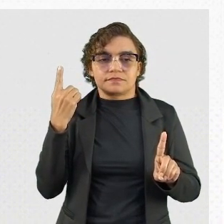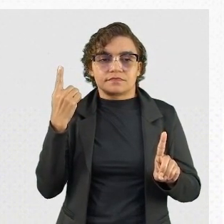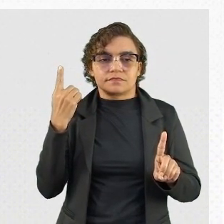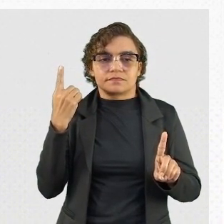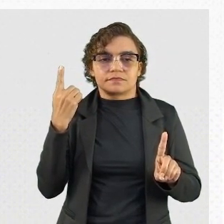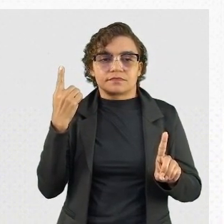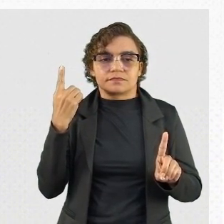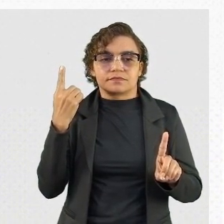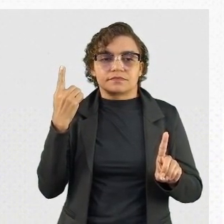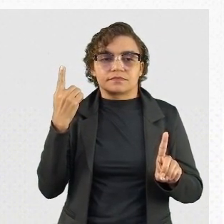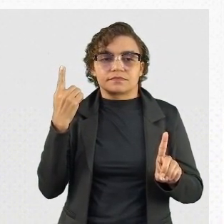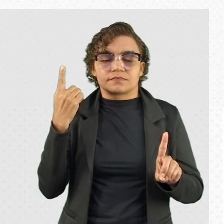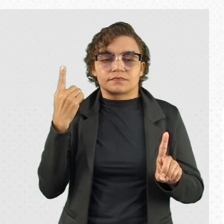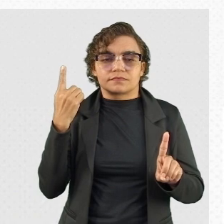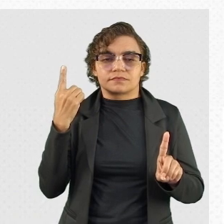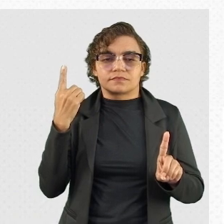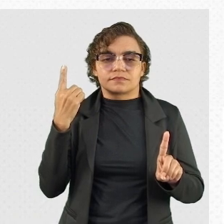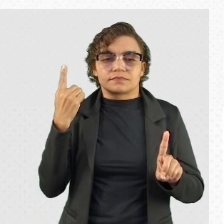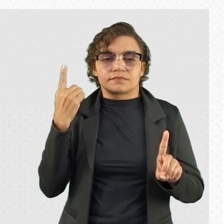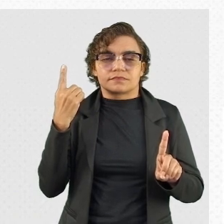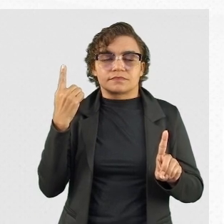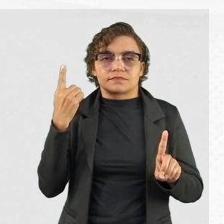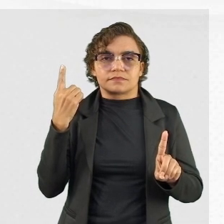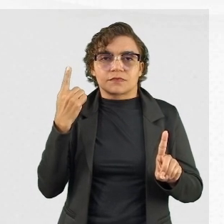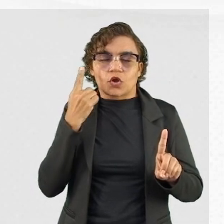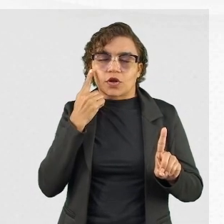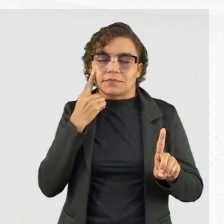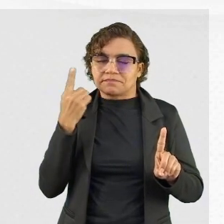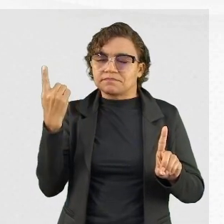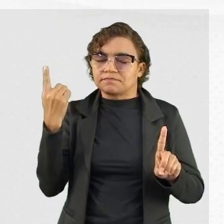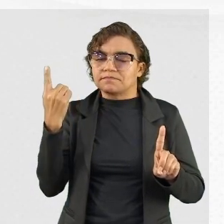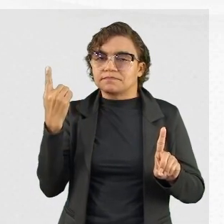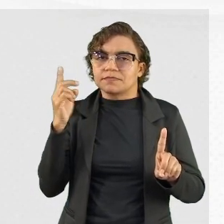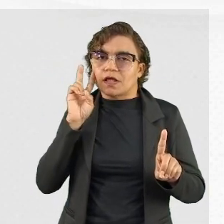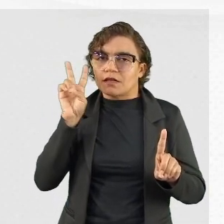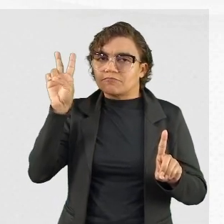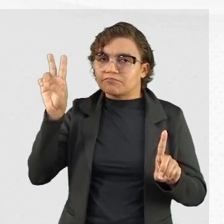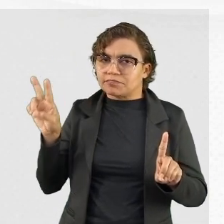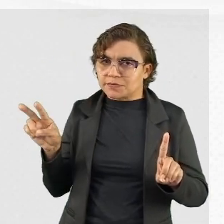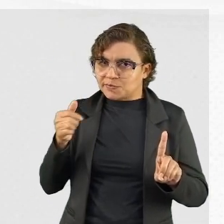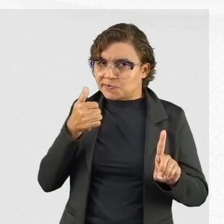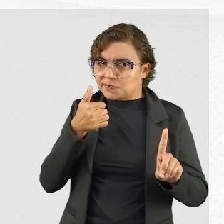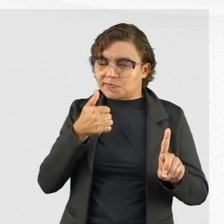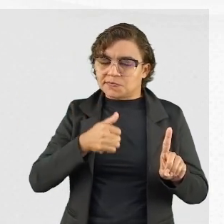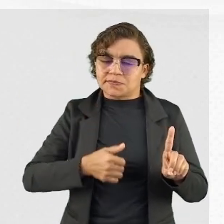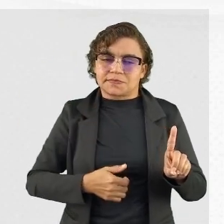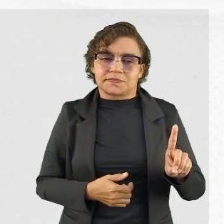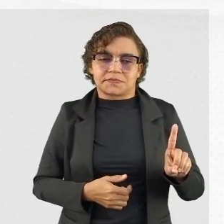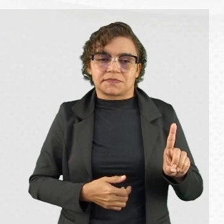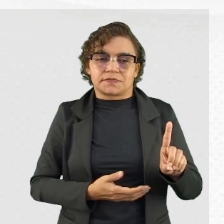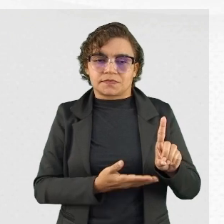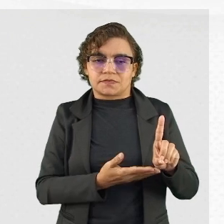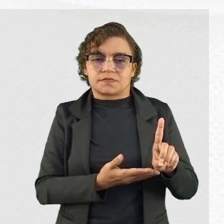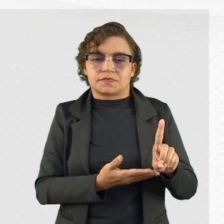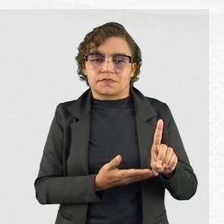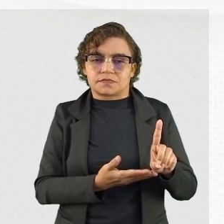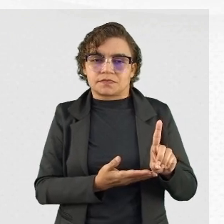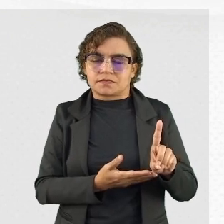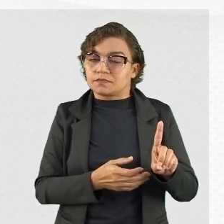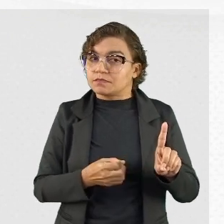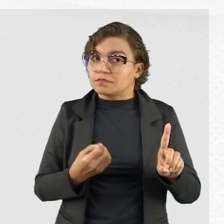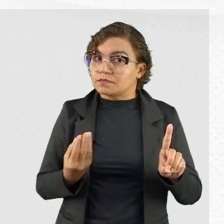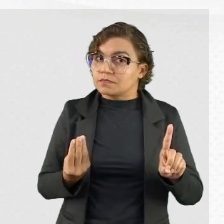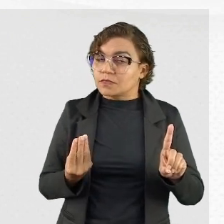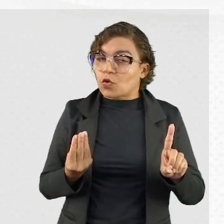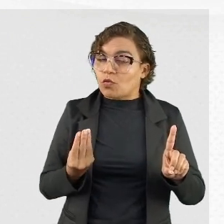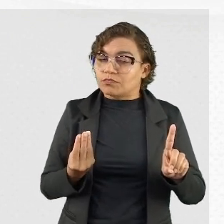a capacidade de agir sobre o mundo, transformando de acordo com a sua vontade, interesse.